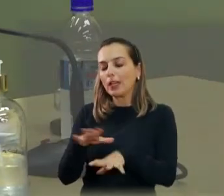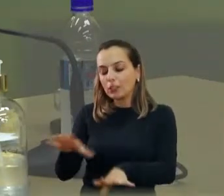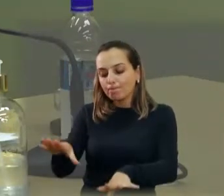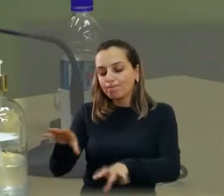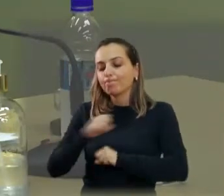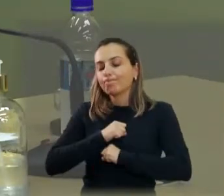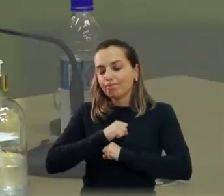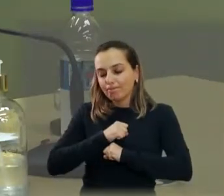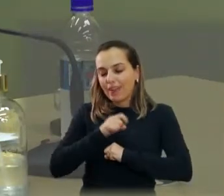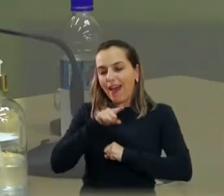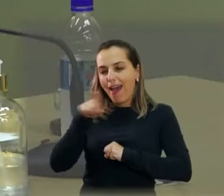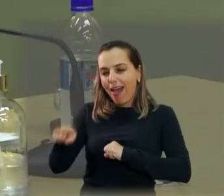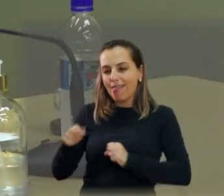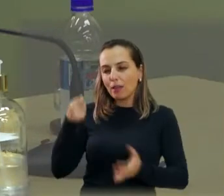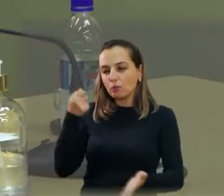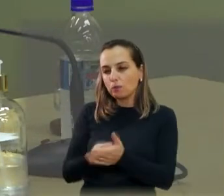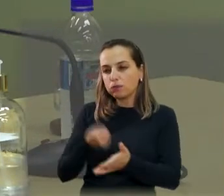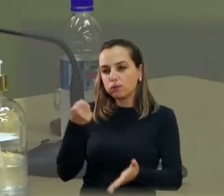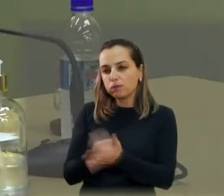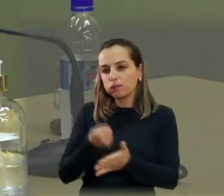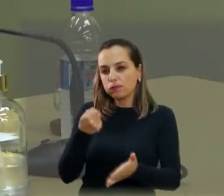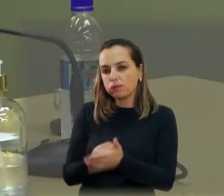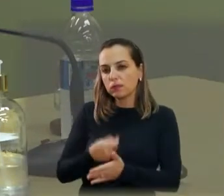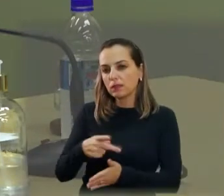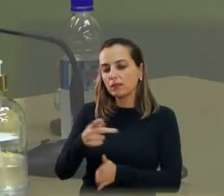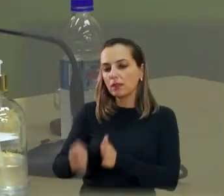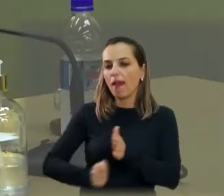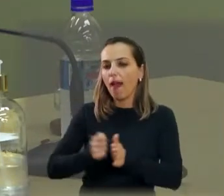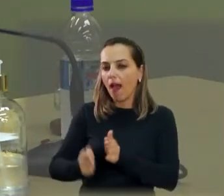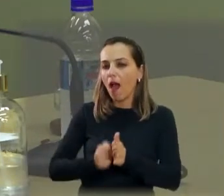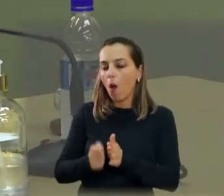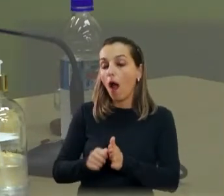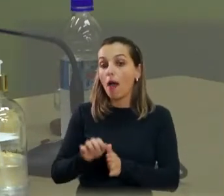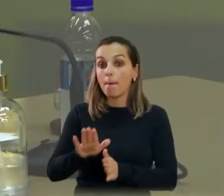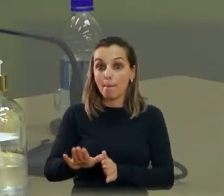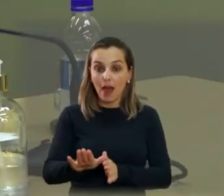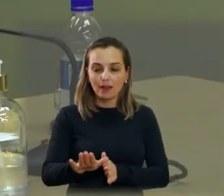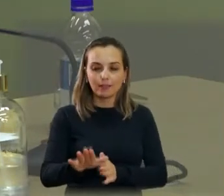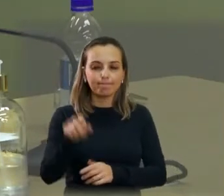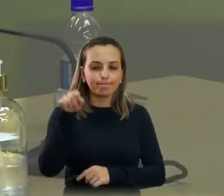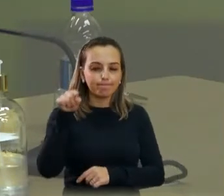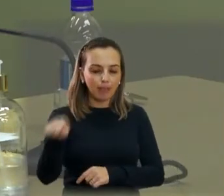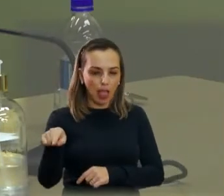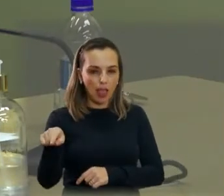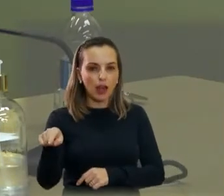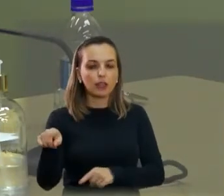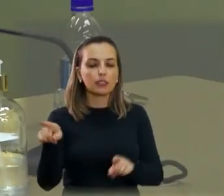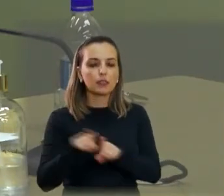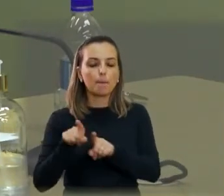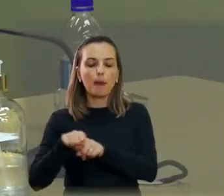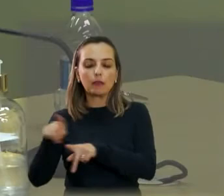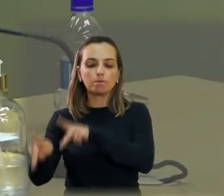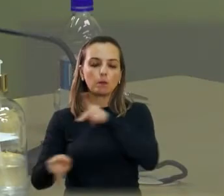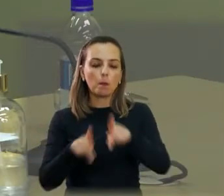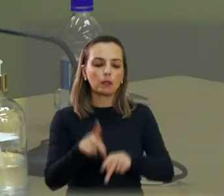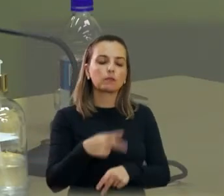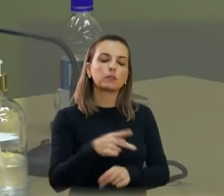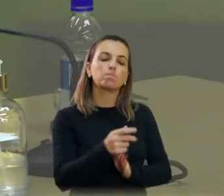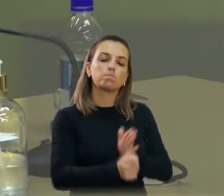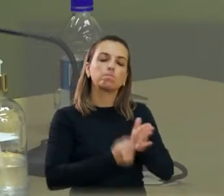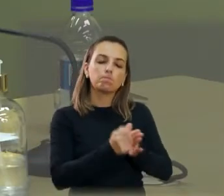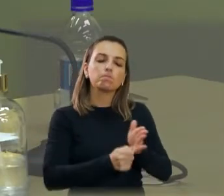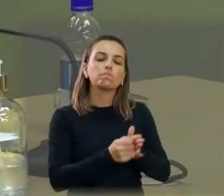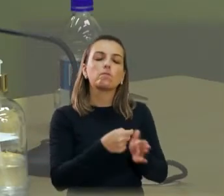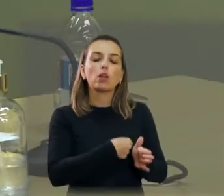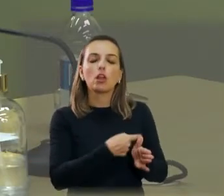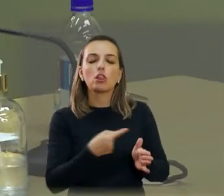aí na luta contra o Covid em Araraquara. Mas pela Eliana, pela população de Araraquara e por nós